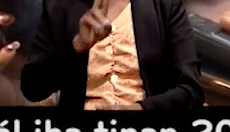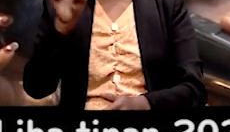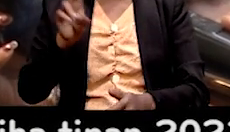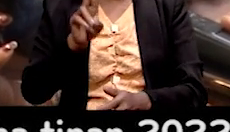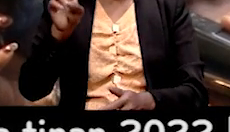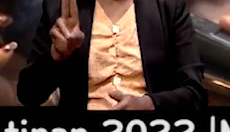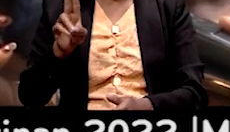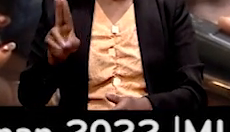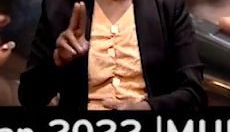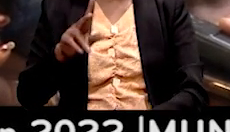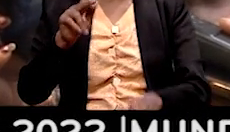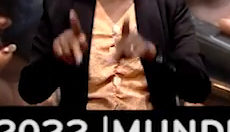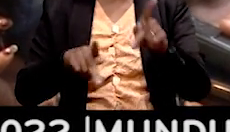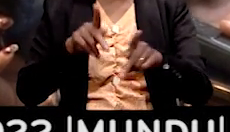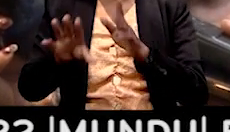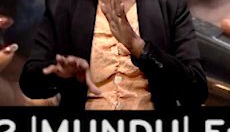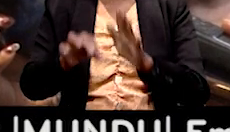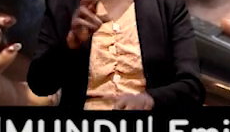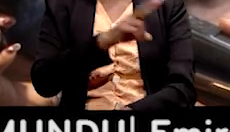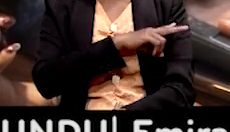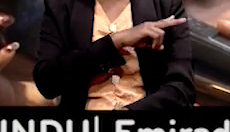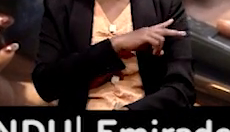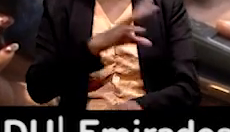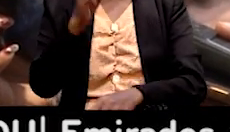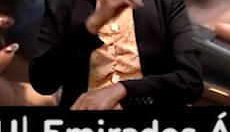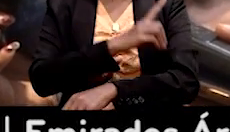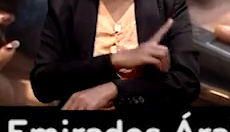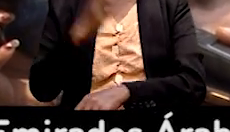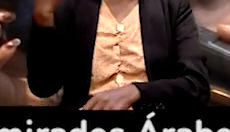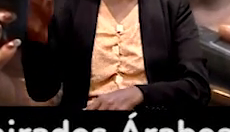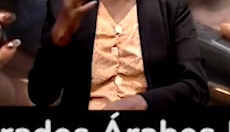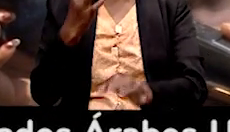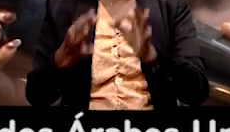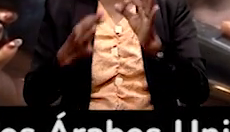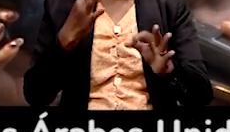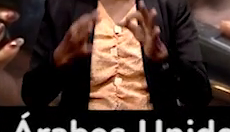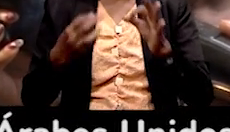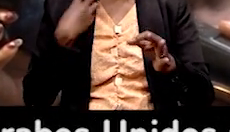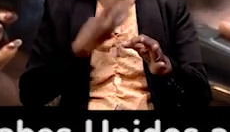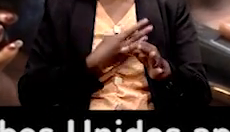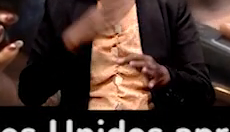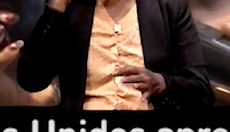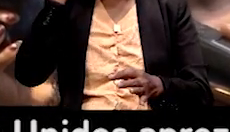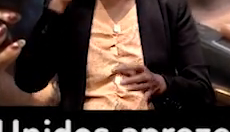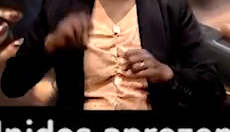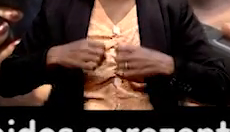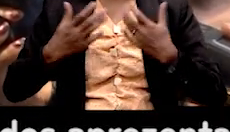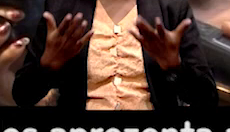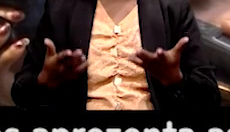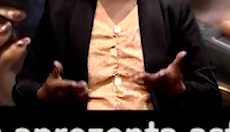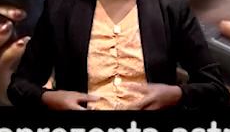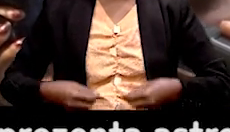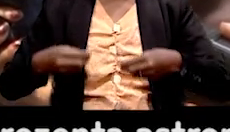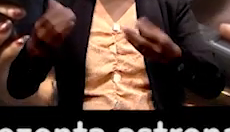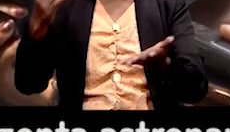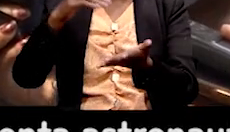iha maluk ser bem hetan vacina loron dan né. Karik ita hanoi para atu inusa sira bel hetan felif